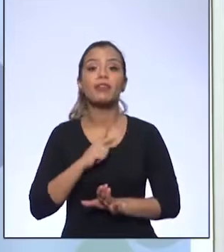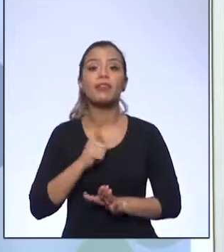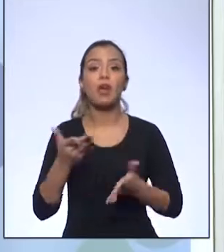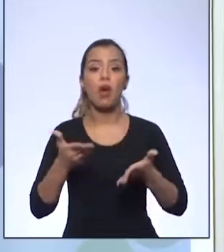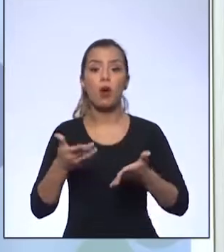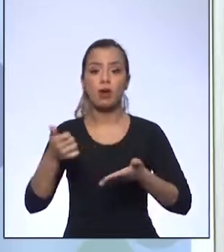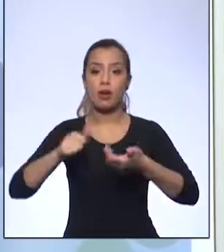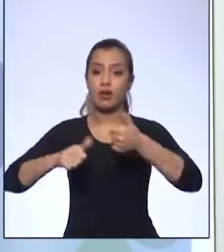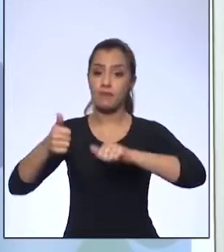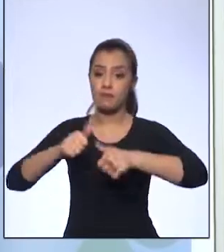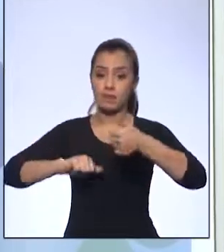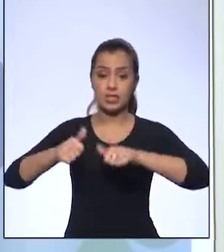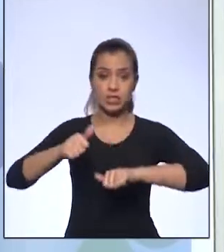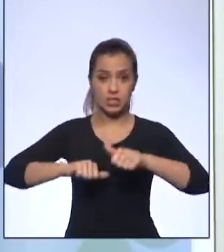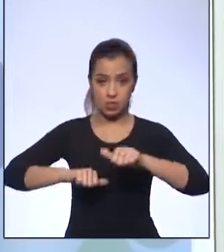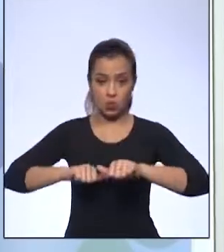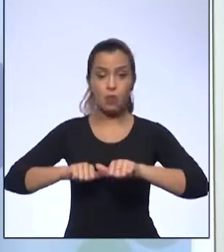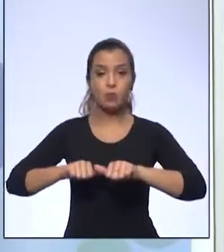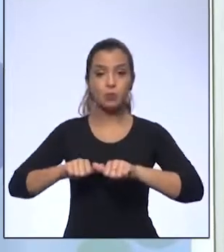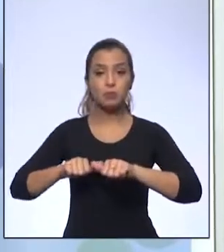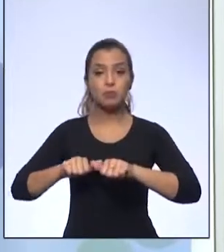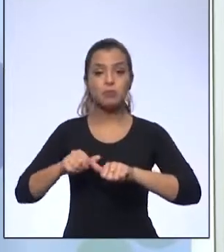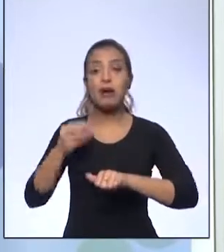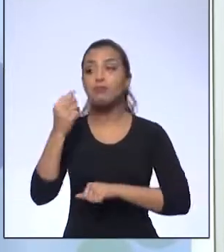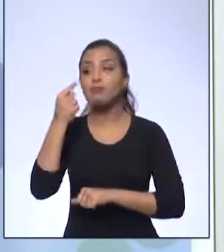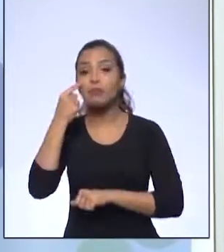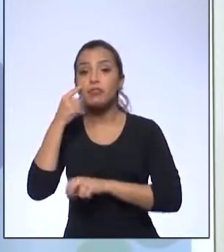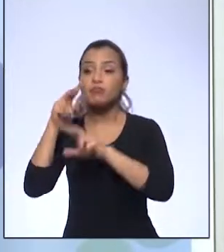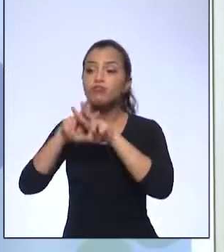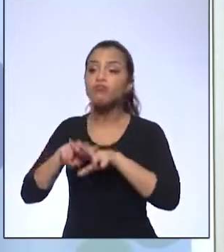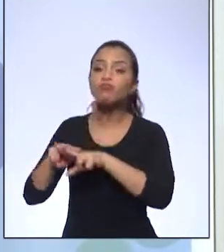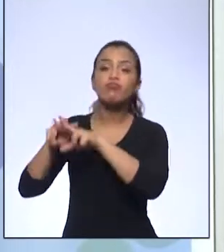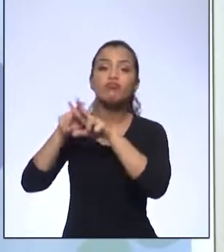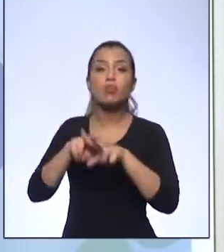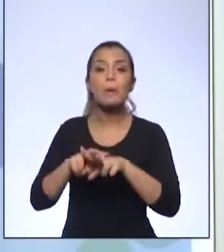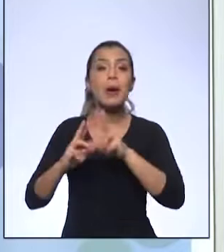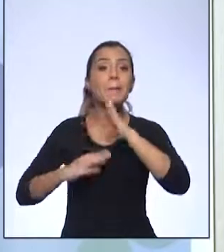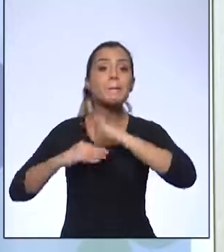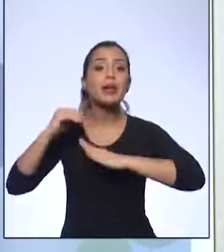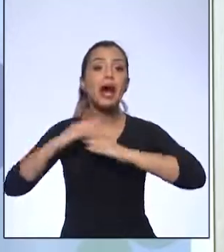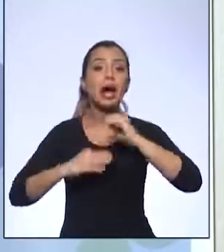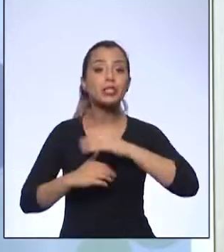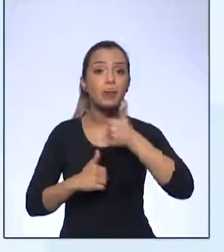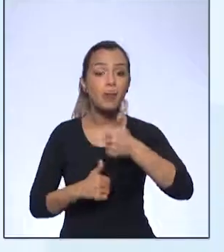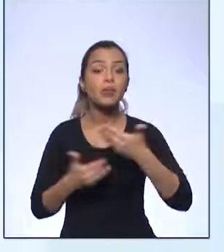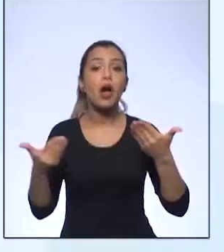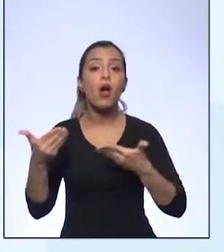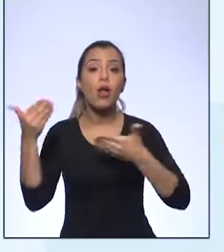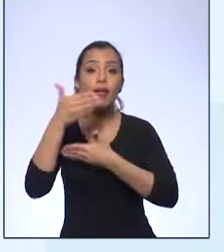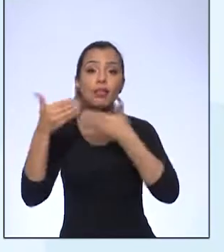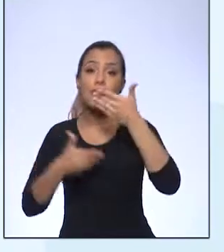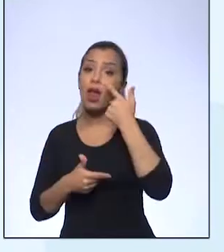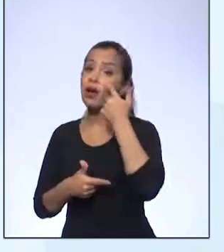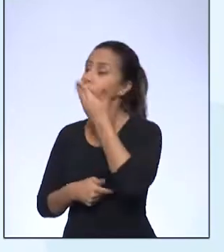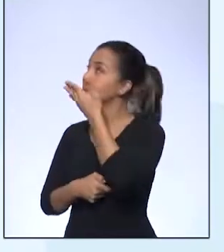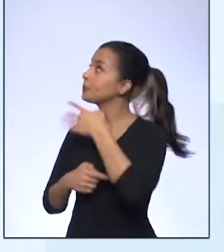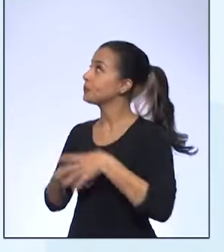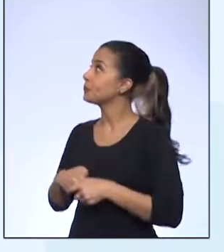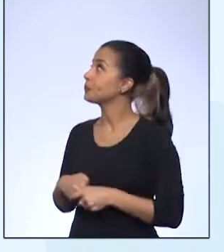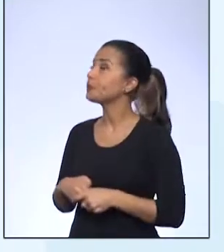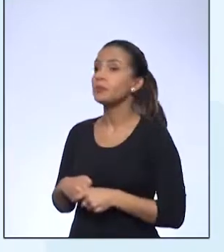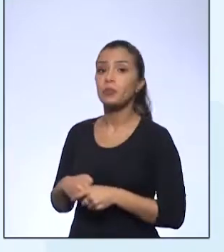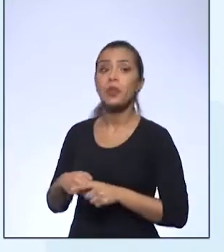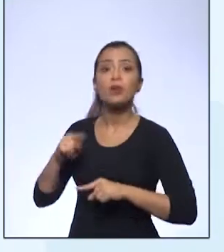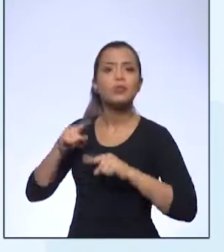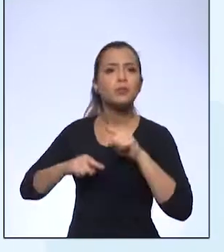primeiro exercício agora para trazer essa parte de eletricidade para a prática de vocês. Então, na tela a gente tem alguns objetos aí